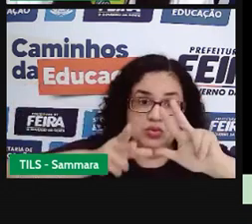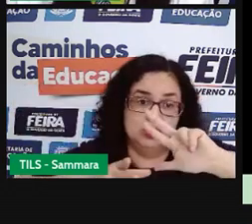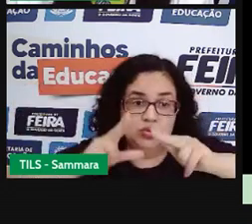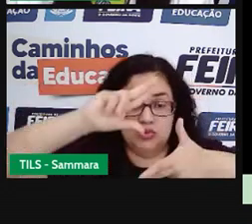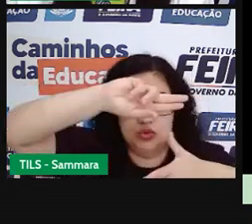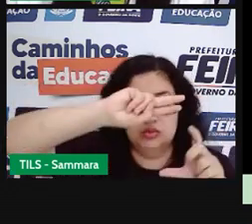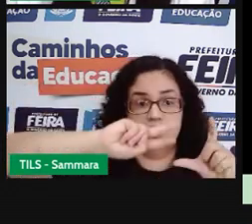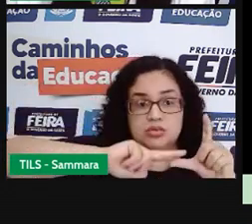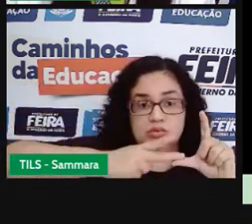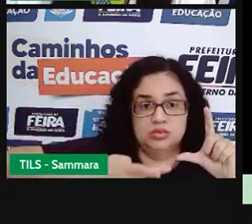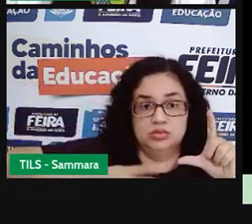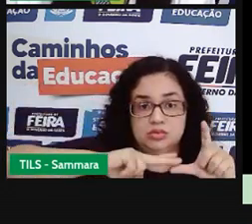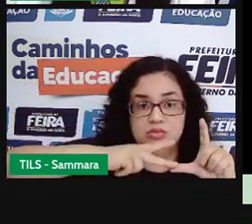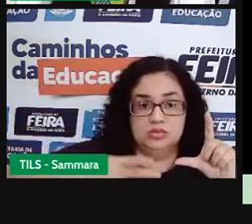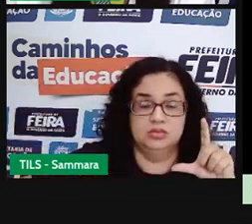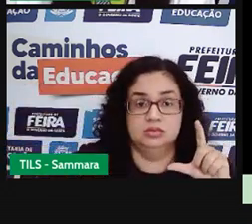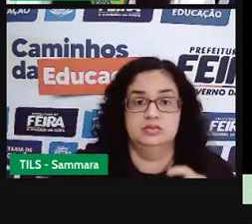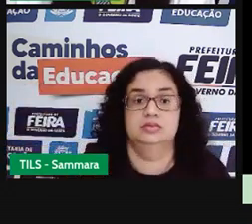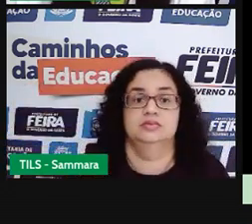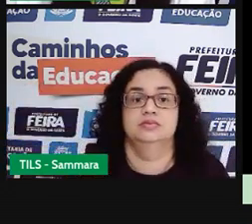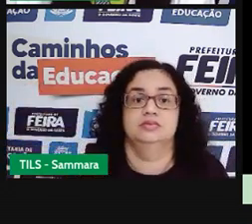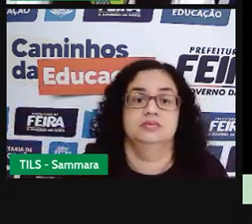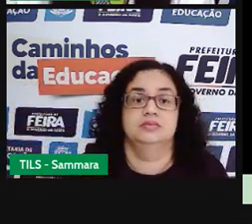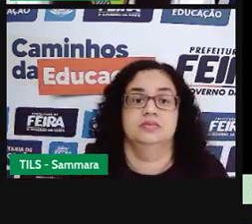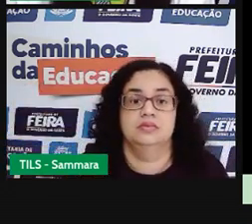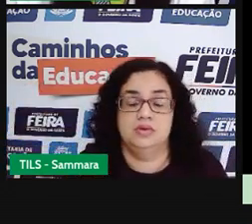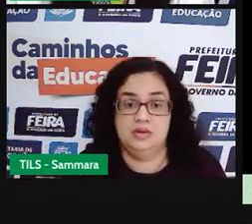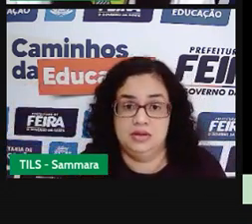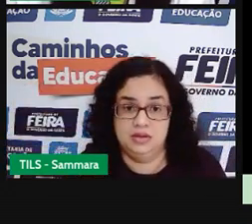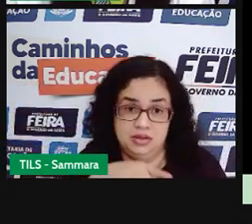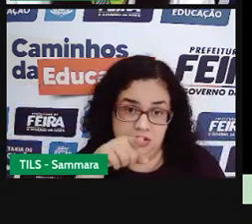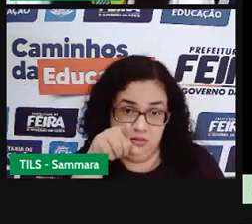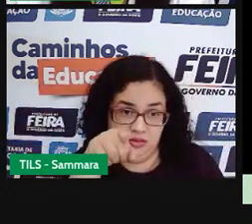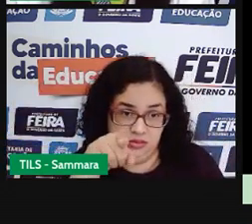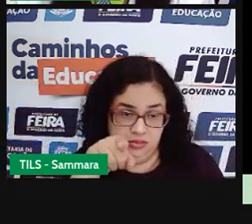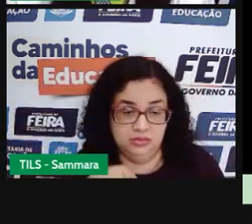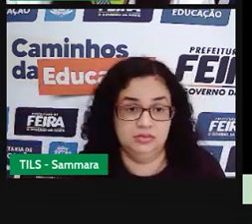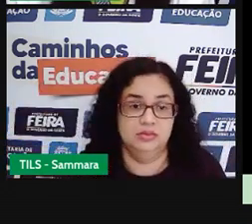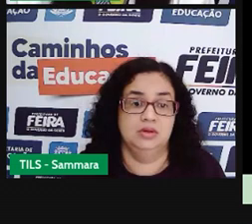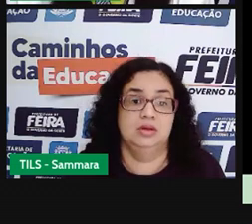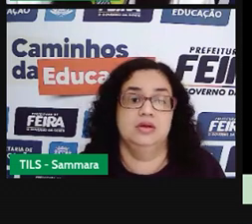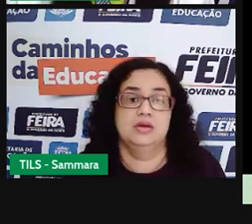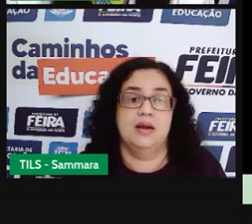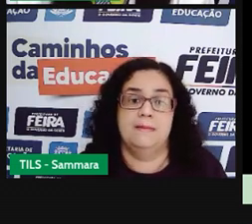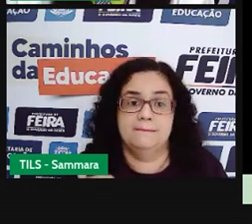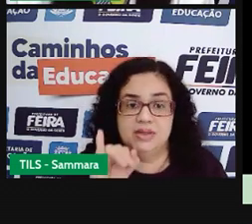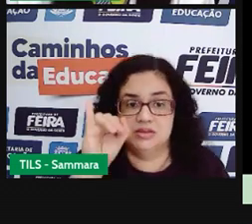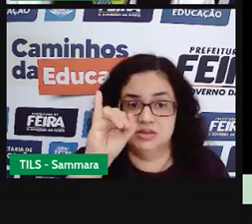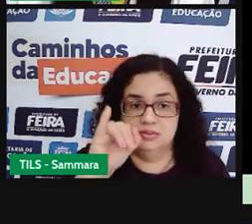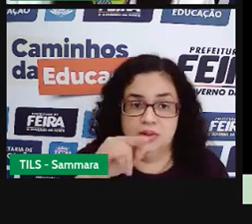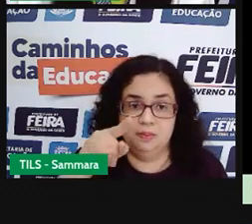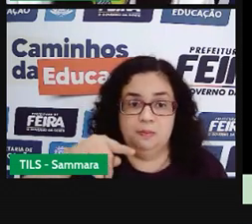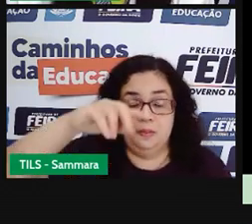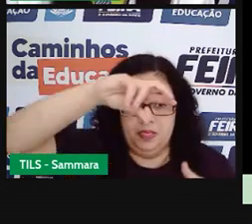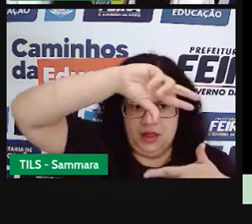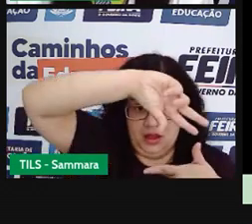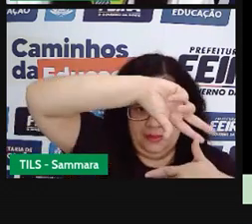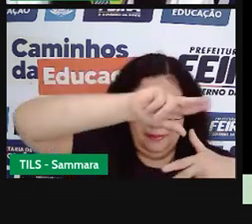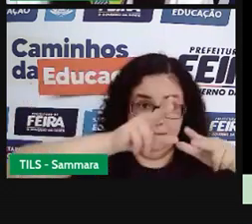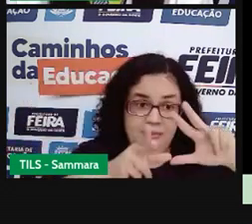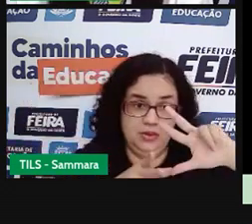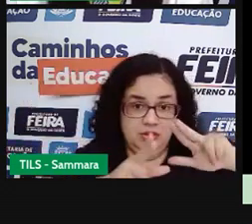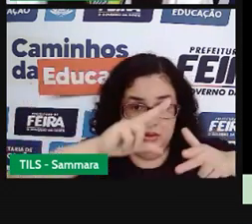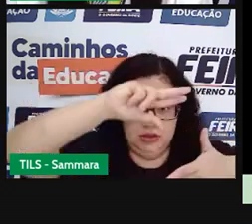tridimensionais a gente pode pensar em dois grupos principais que são os poliedros